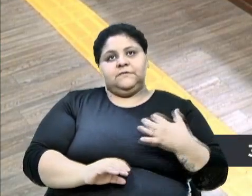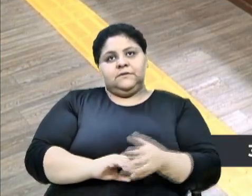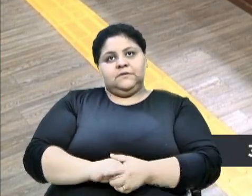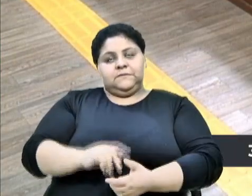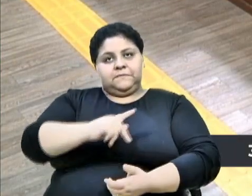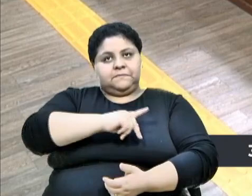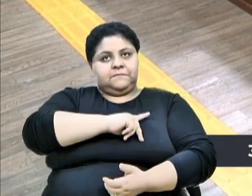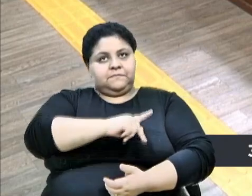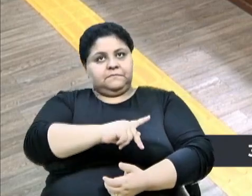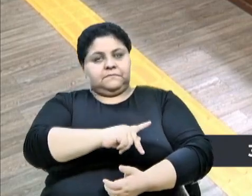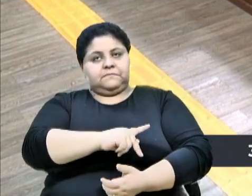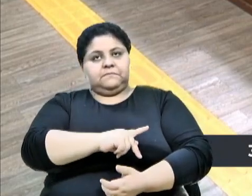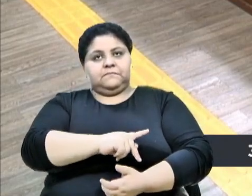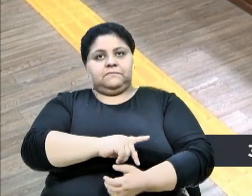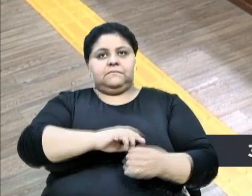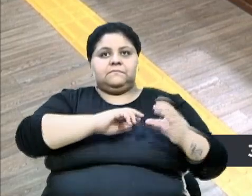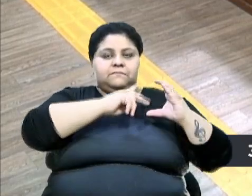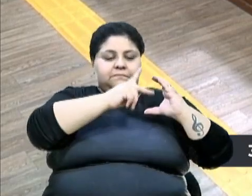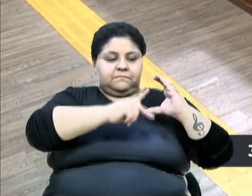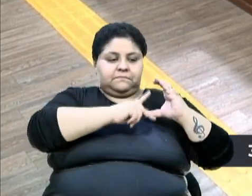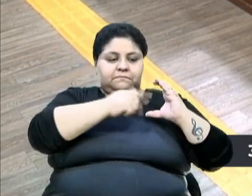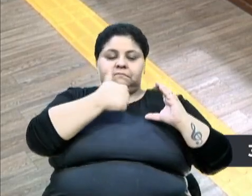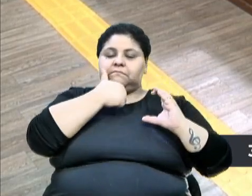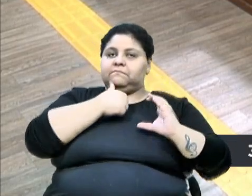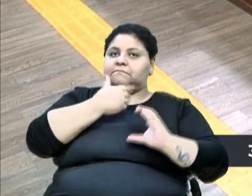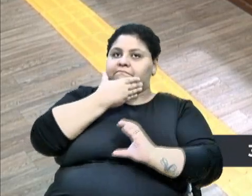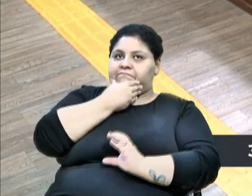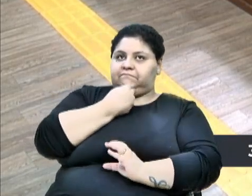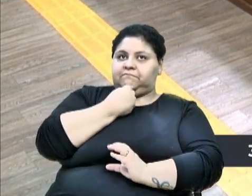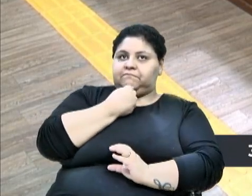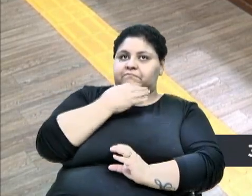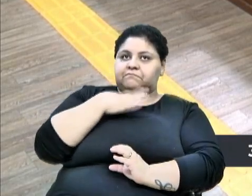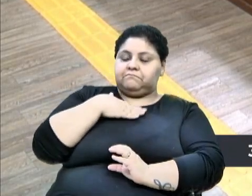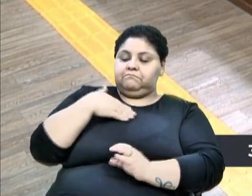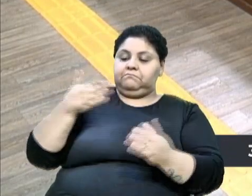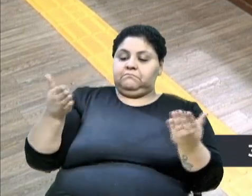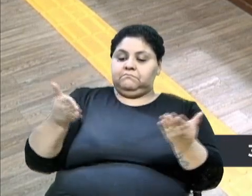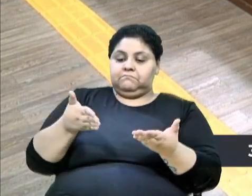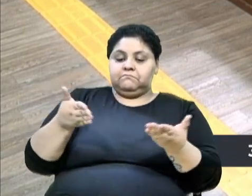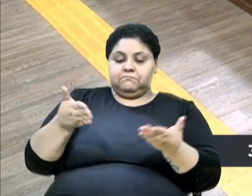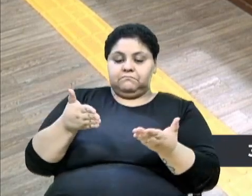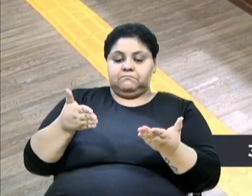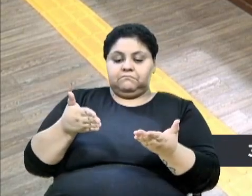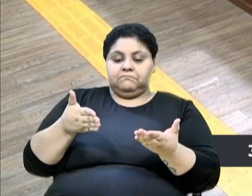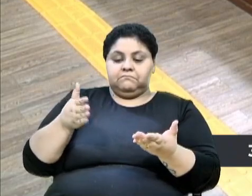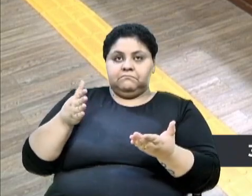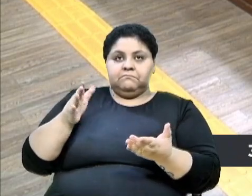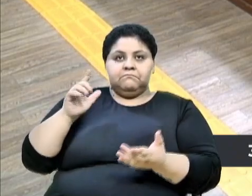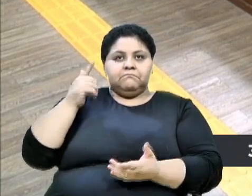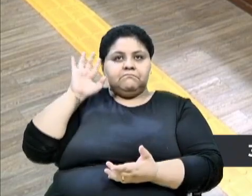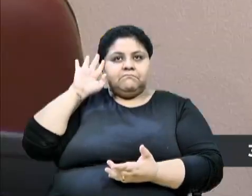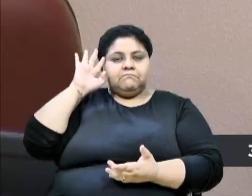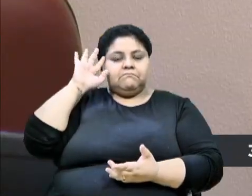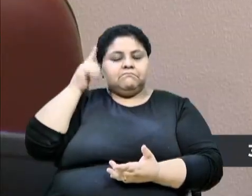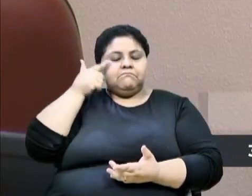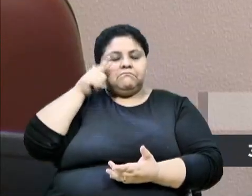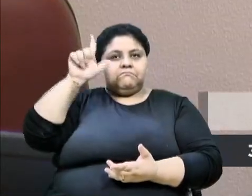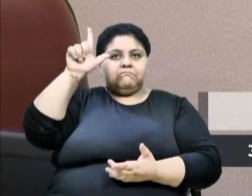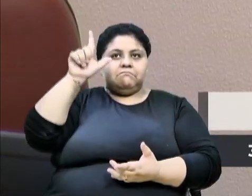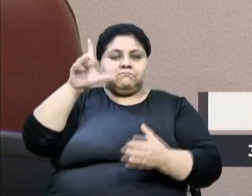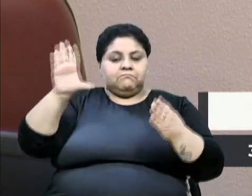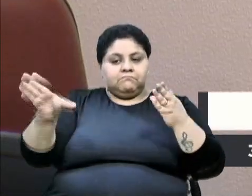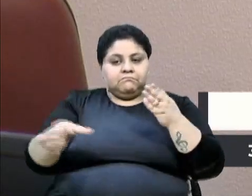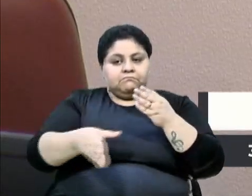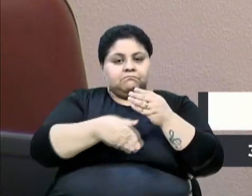Presidente, senhoras e senhores vereadores, eu hoje, já que teve, até não consegui pedir a parte para o vereador Zanquim pelo